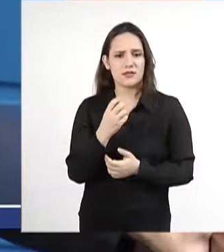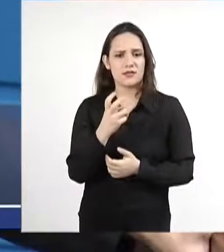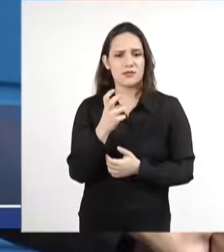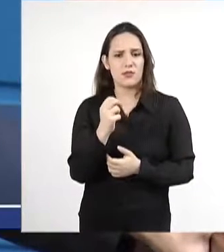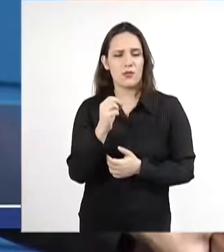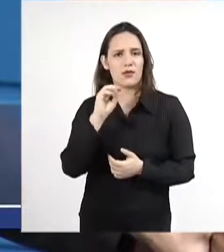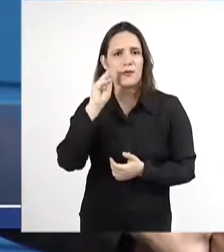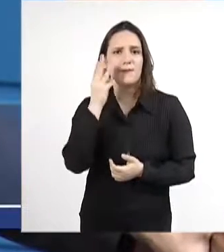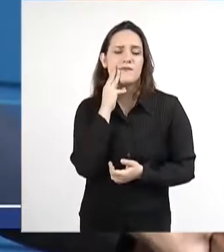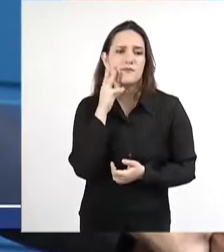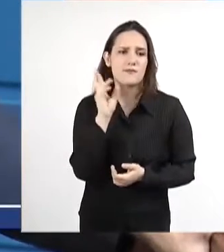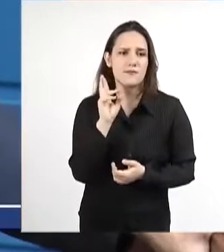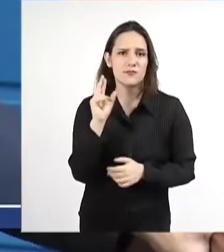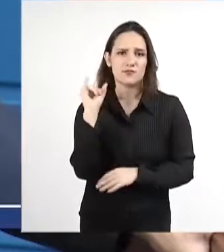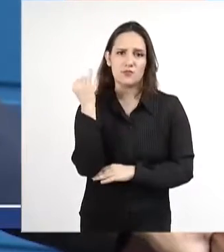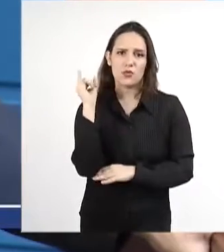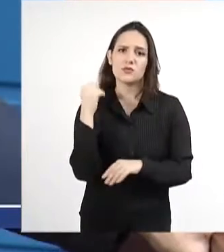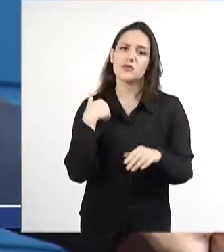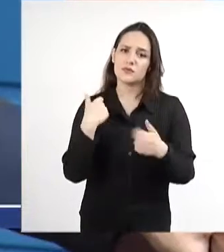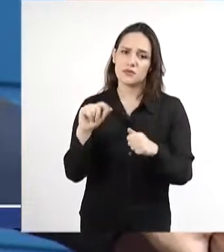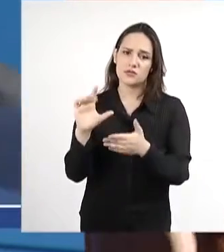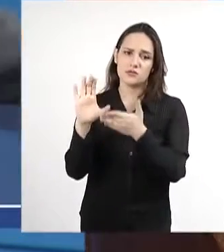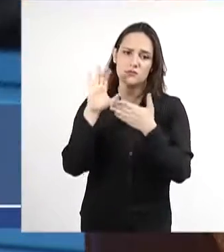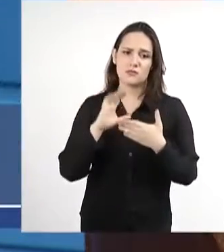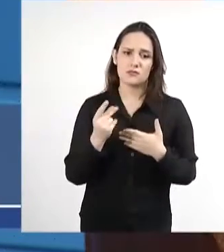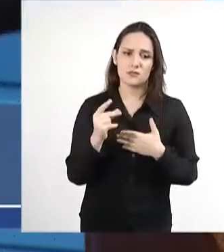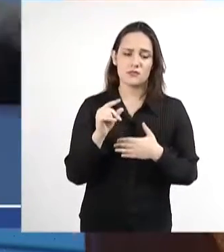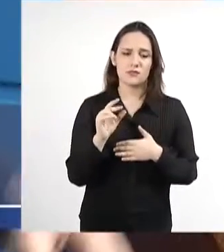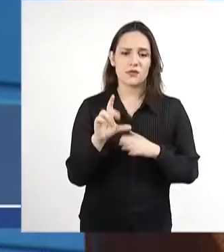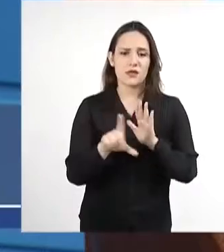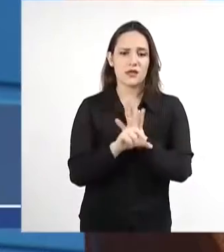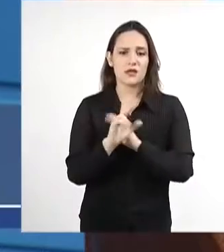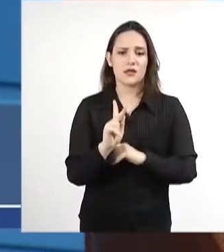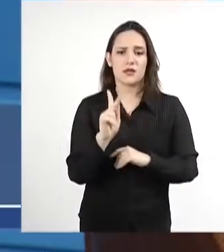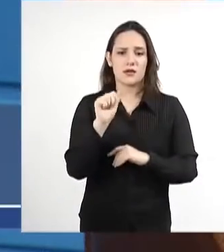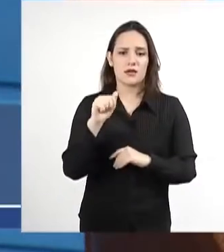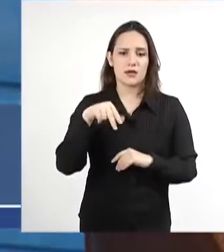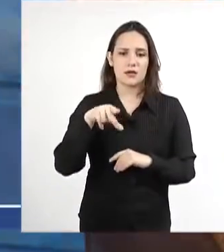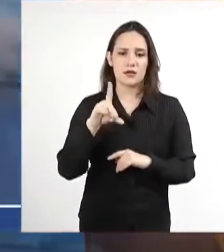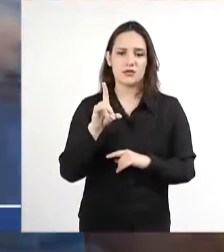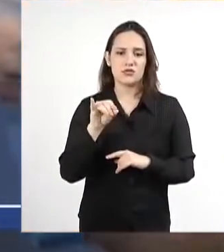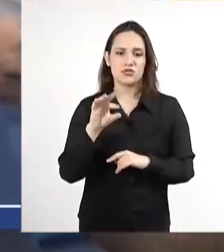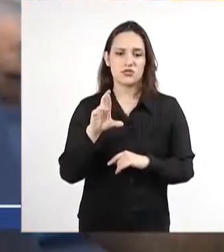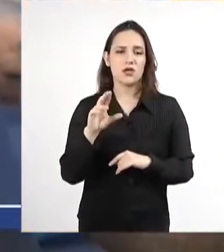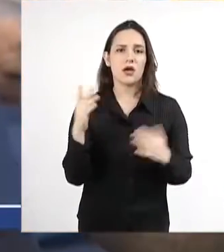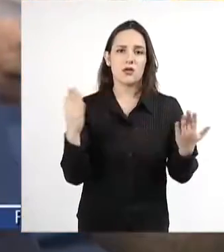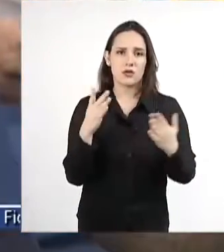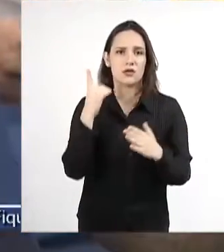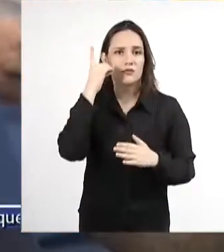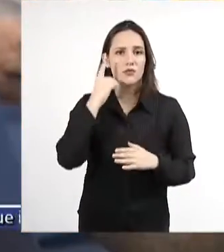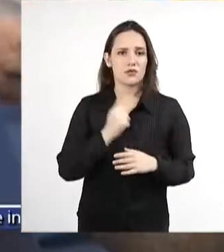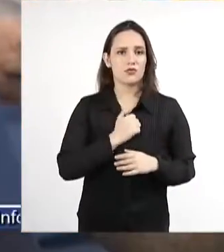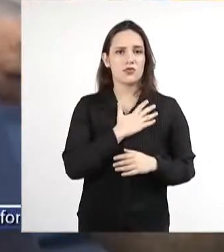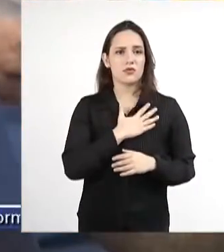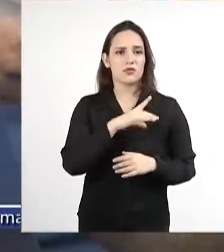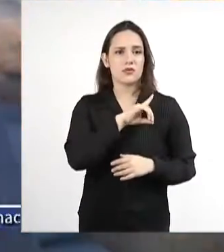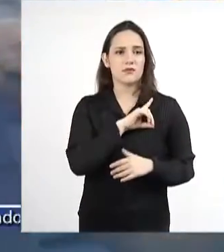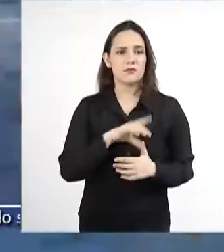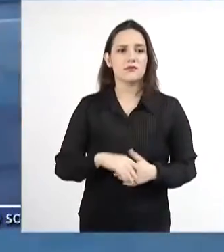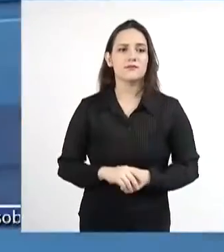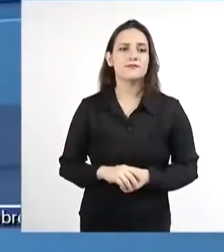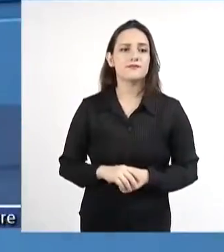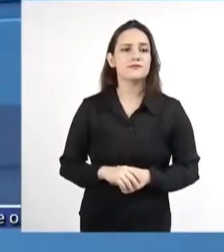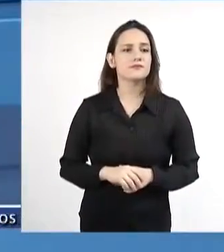juro, a gente também tem o direito a receber o crédito da Lei Candir. Concedo a parte ao nobre deputado Coronel Davi. Bom